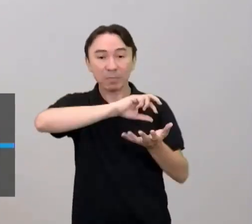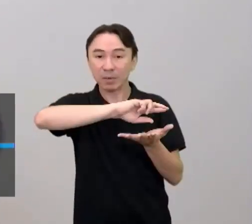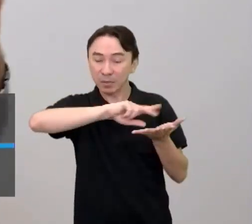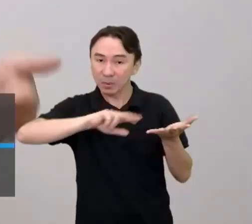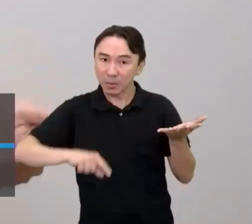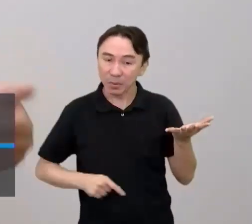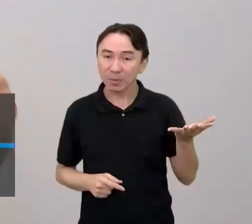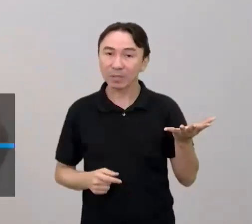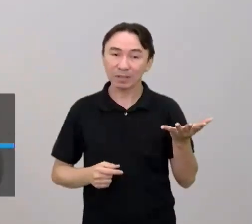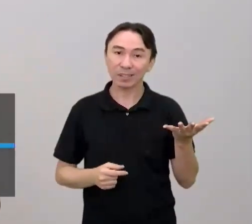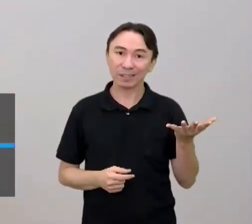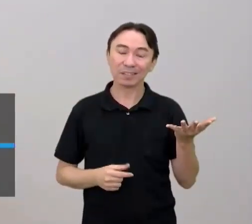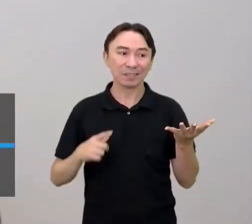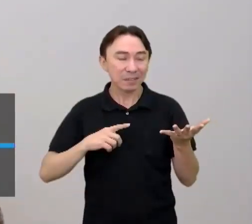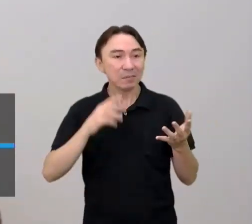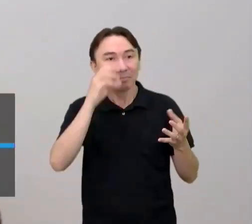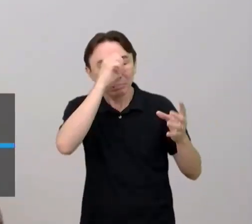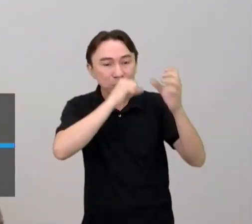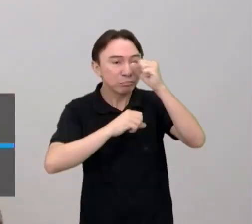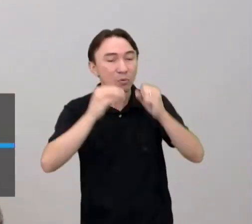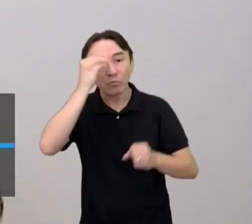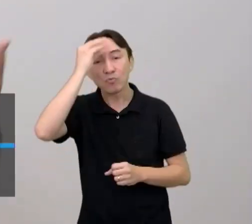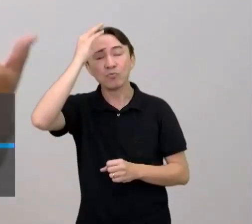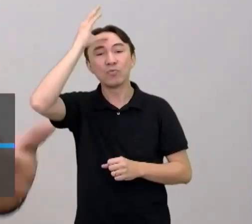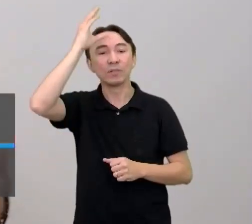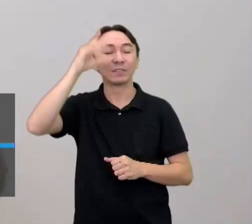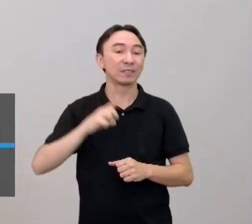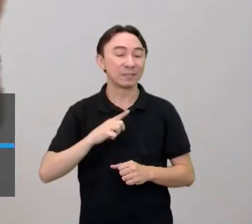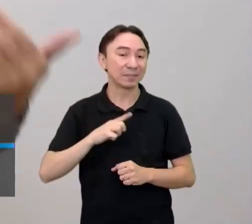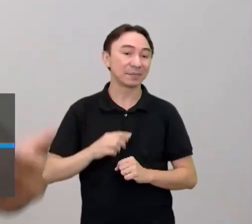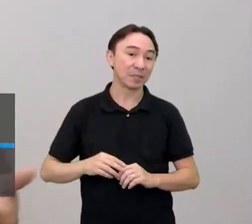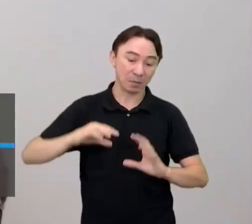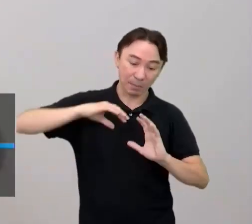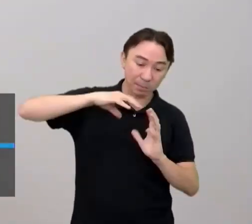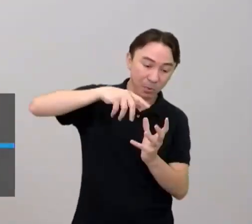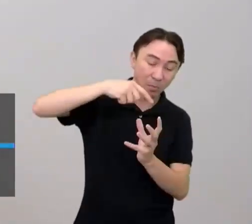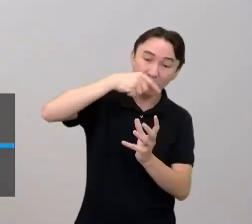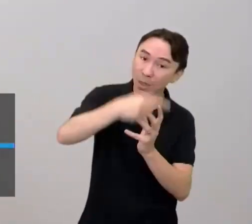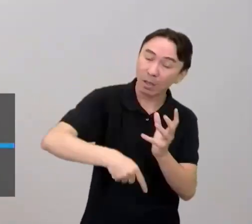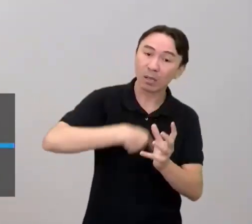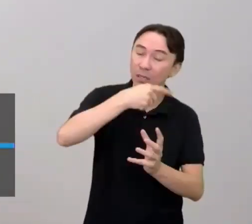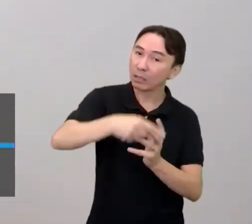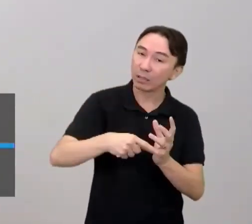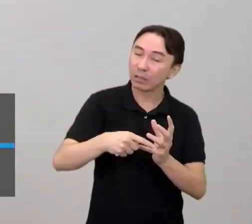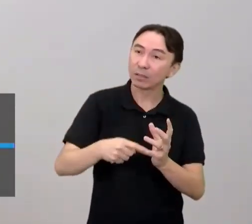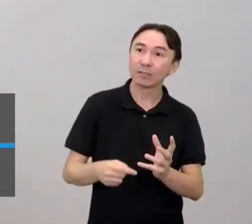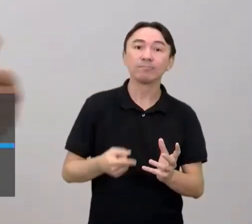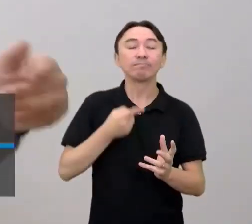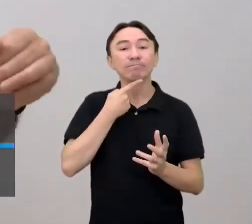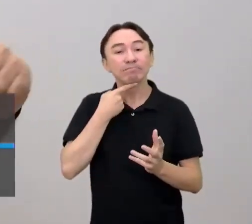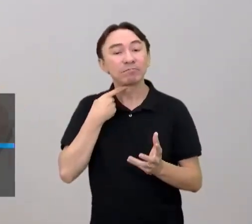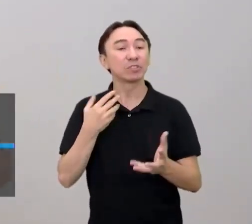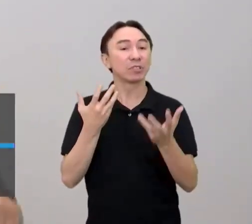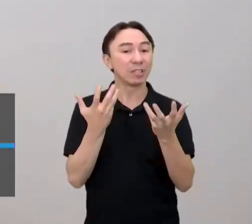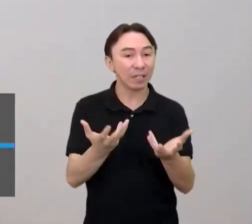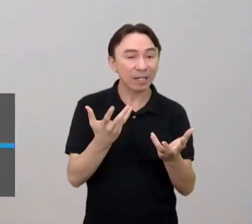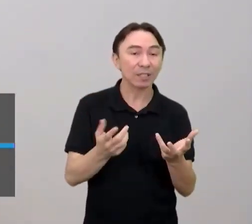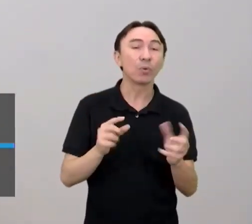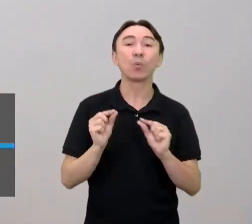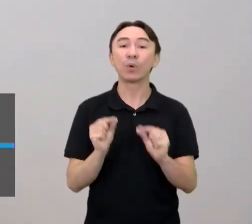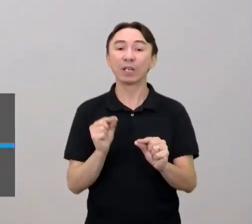curiosa que a gente só intensificou até hoje, que é um processo cada vez mais rápido e intenso de